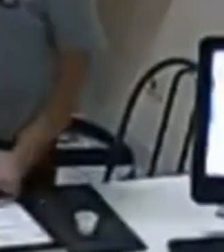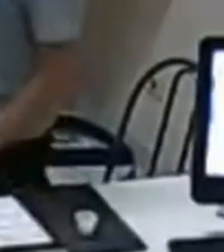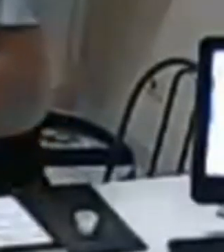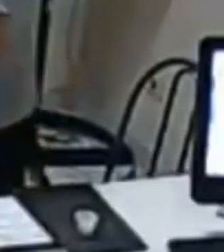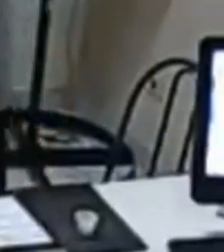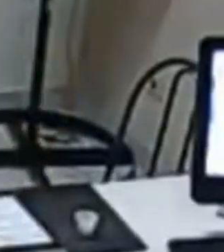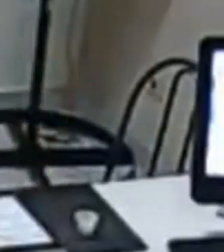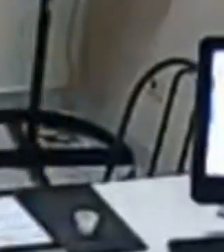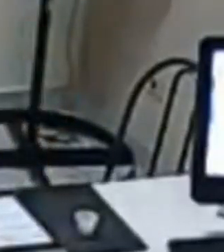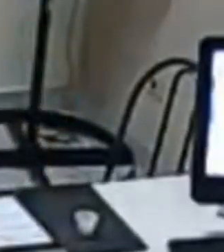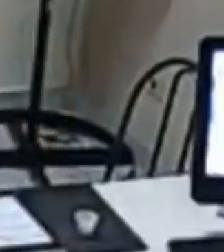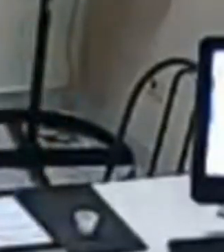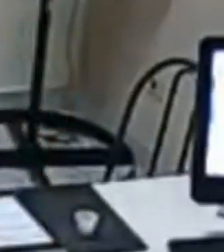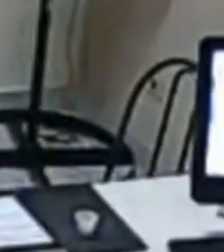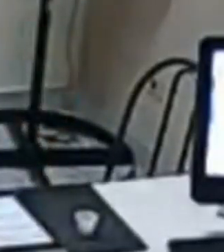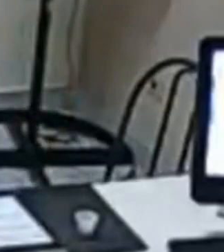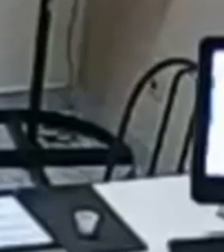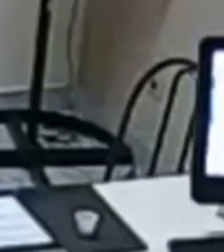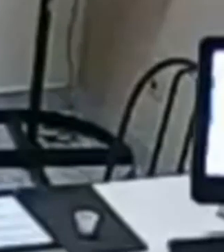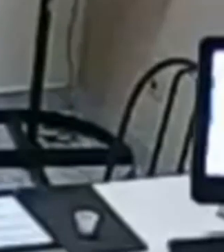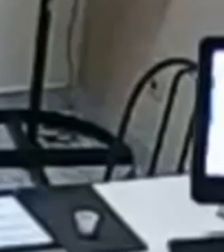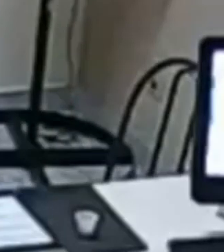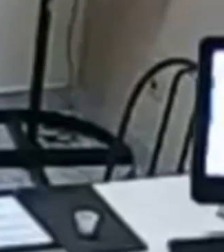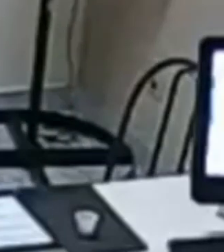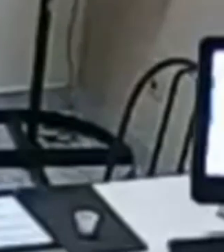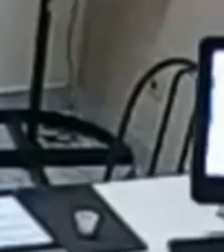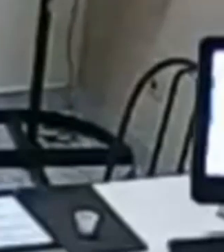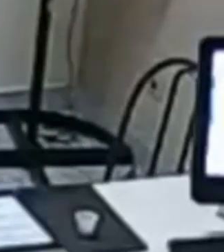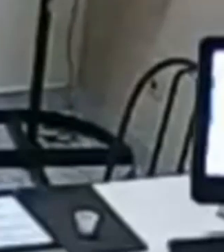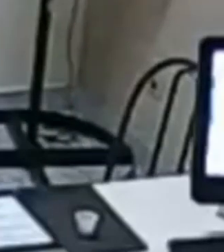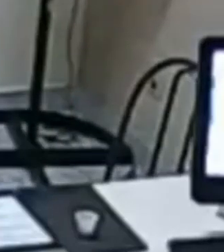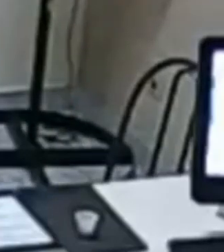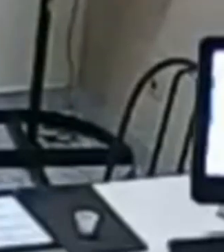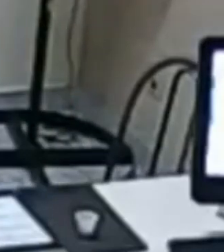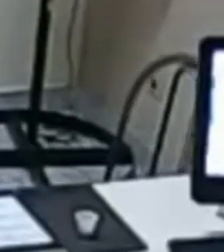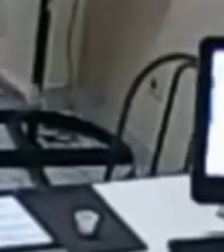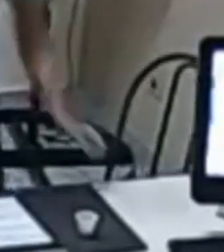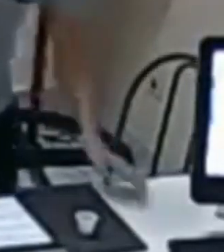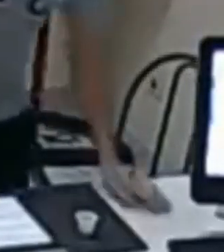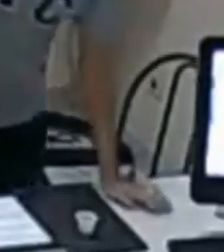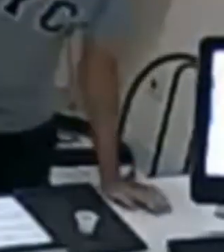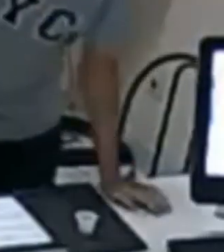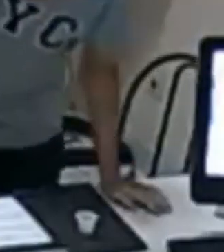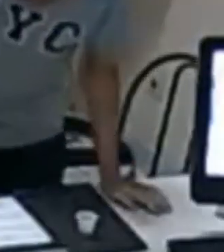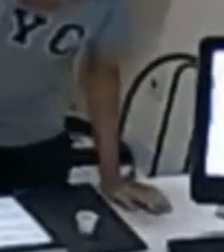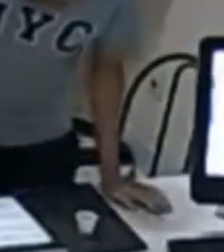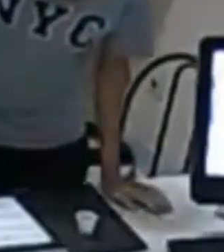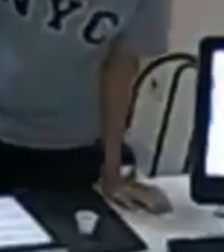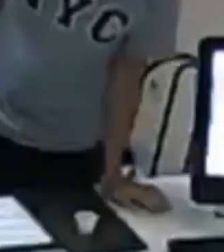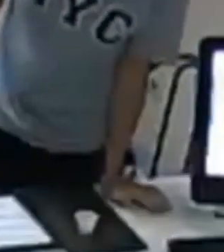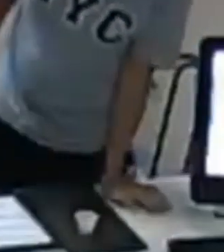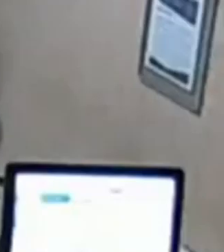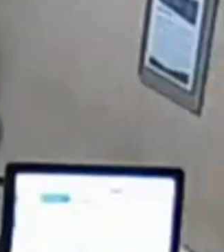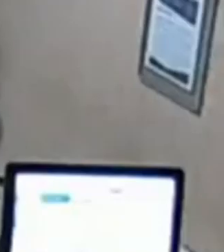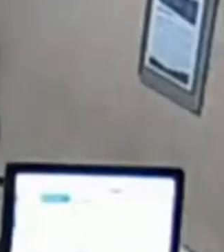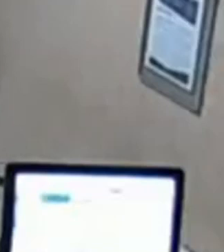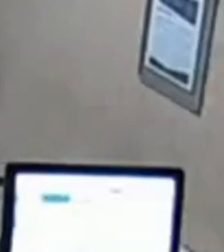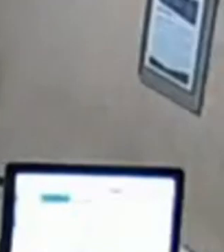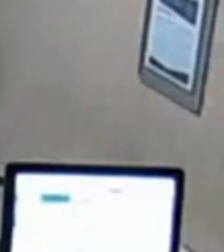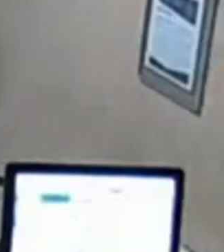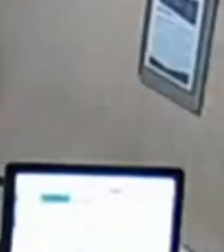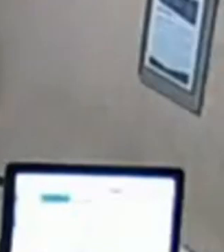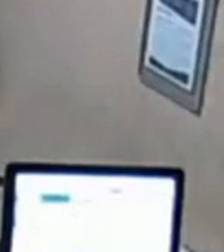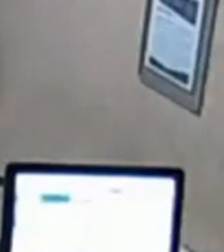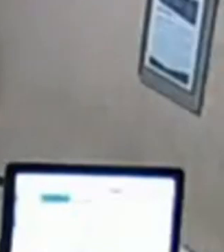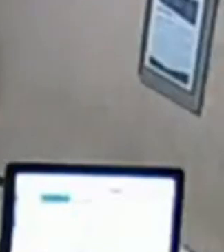à residência. A criança estava desacordada e sem batimentos cardíacos. Para reanimar o bebê, os cabos da PM